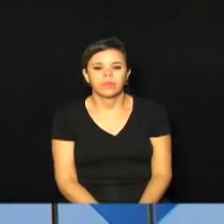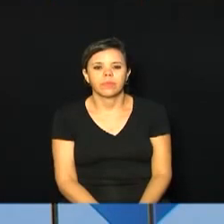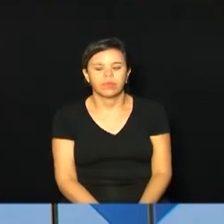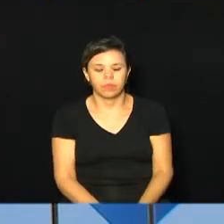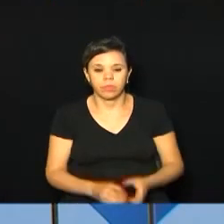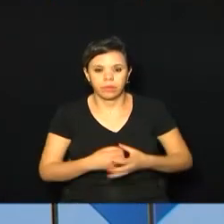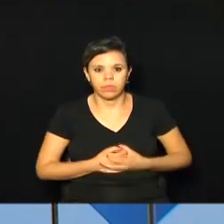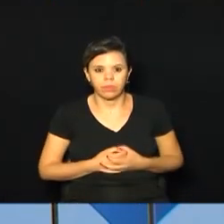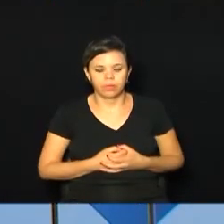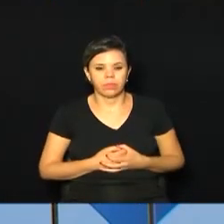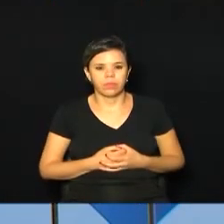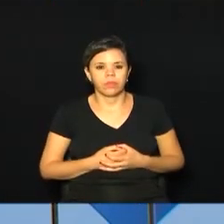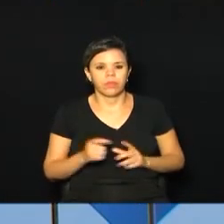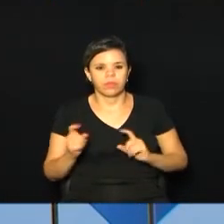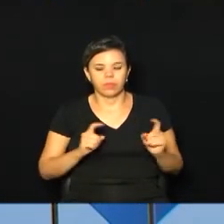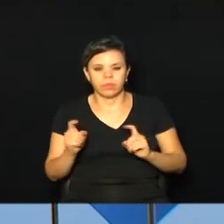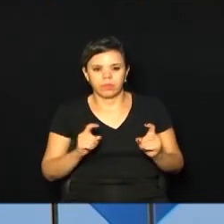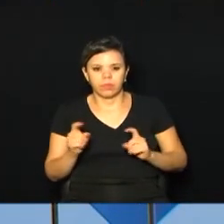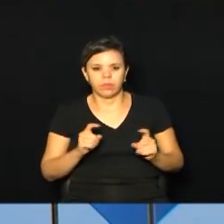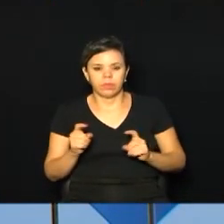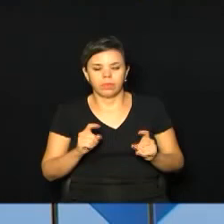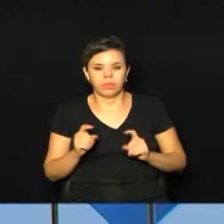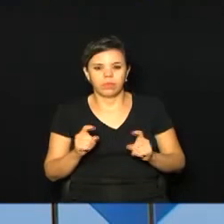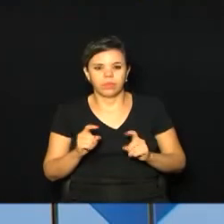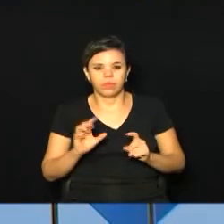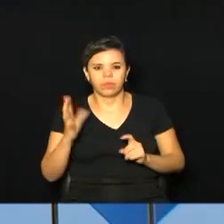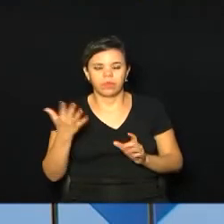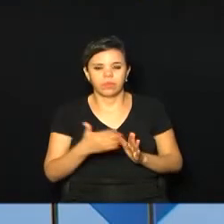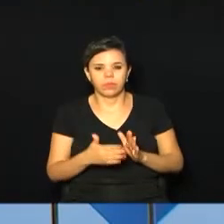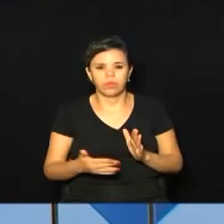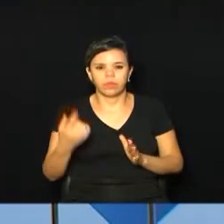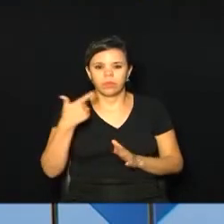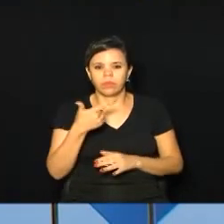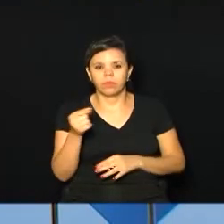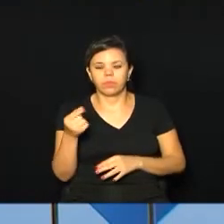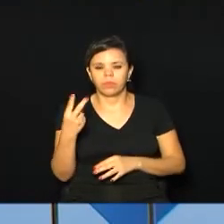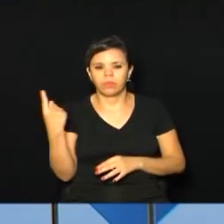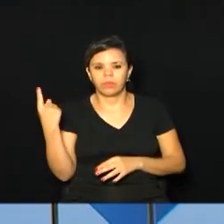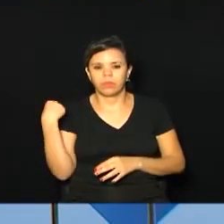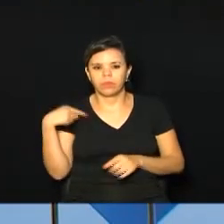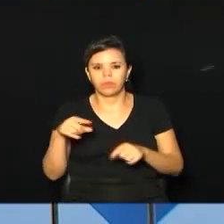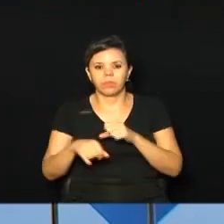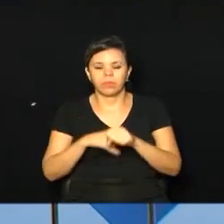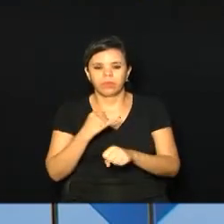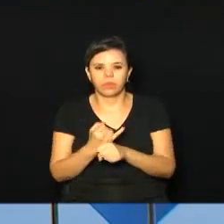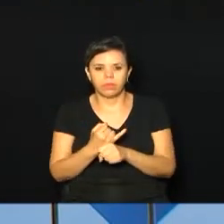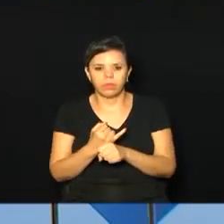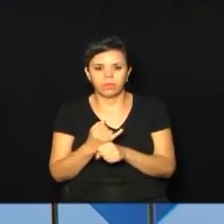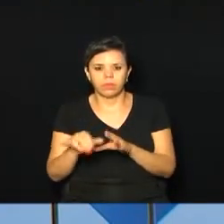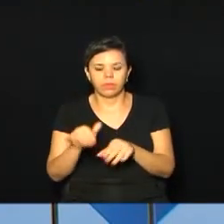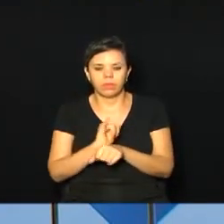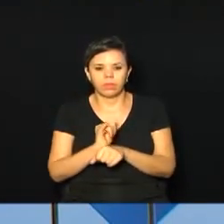www.campinas.sp.leg.br e também as reuniões que aconteceram em 2021 também estão disponíveis